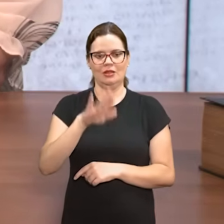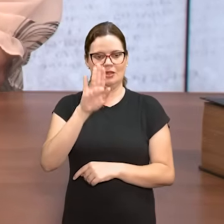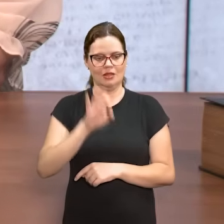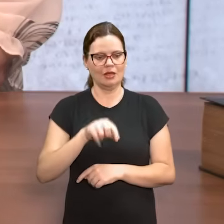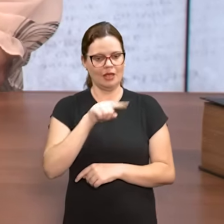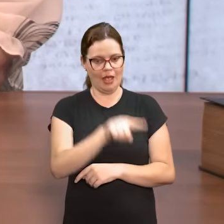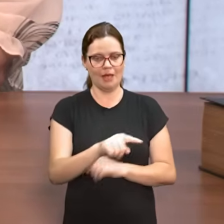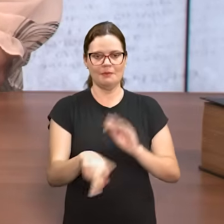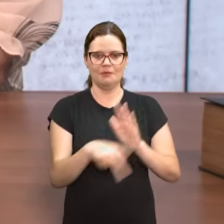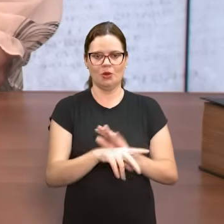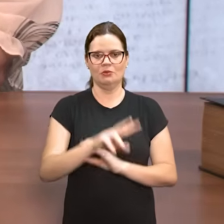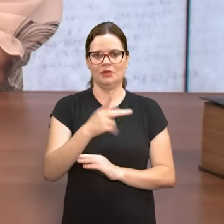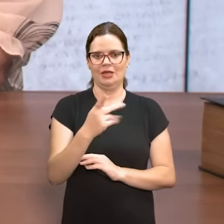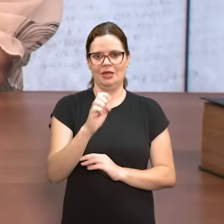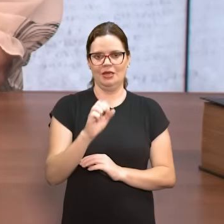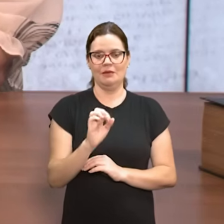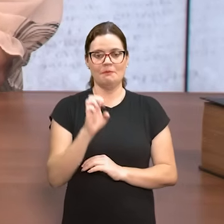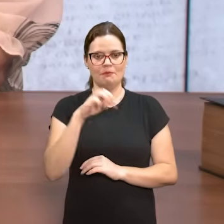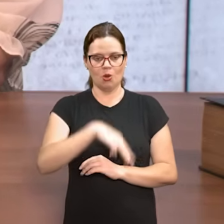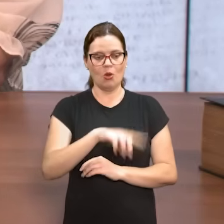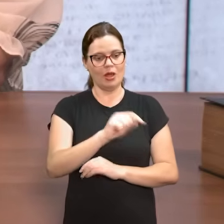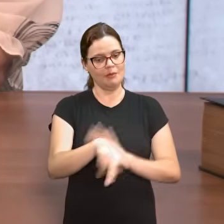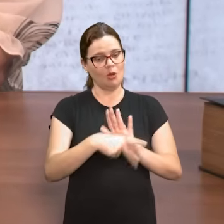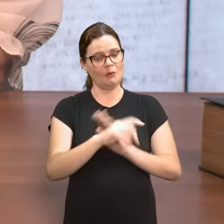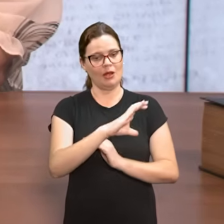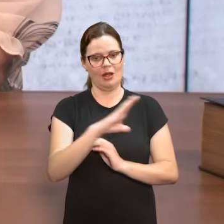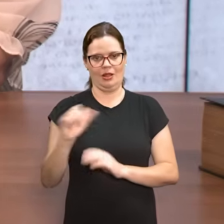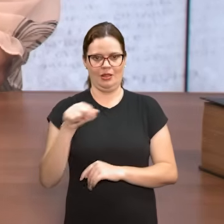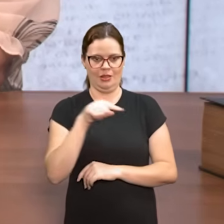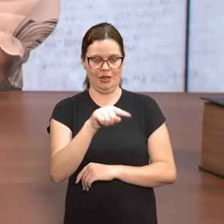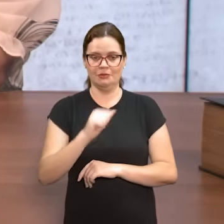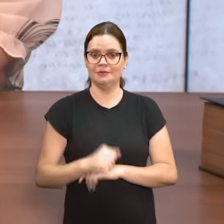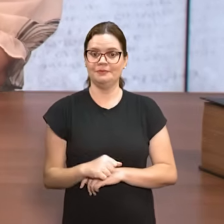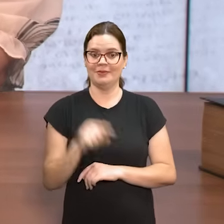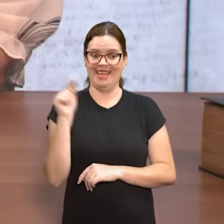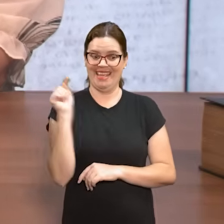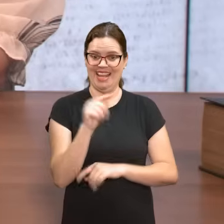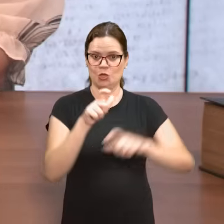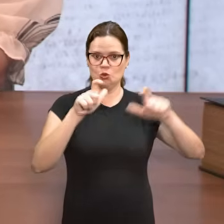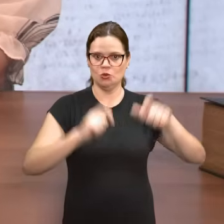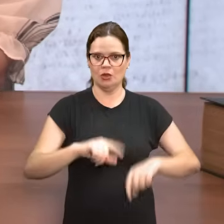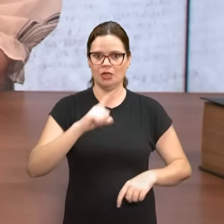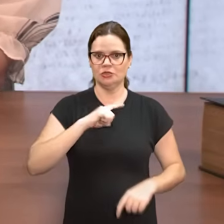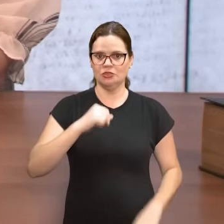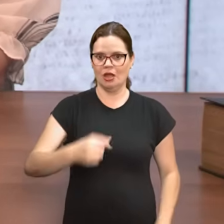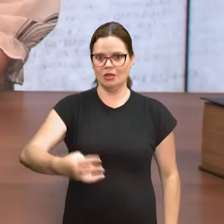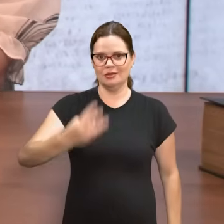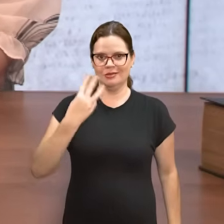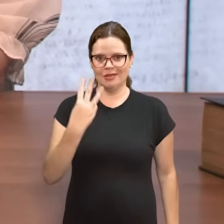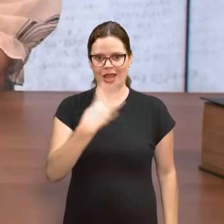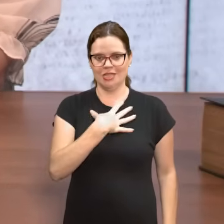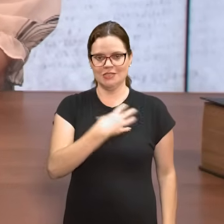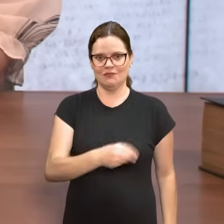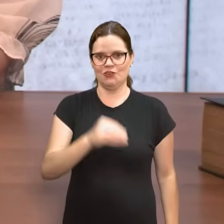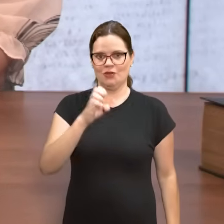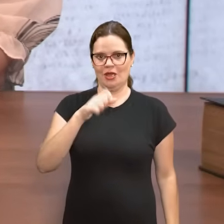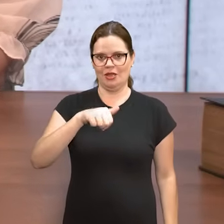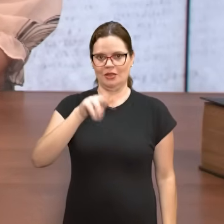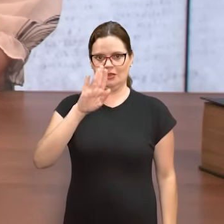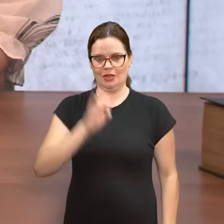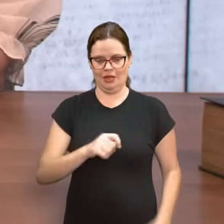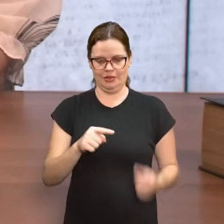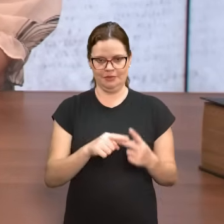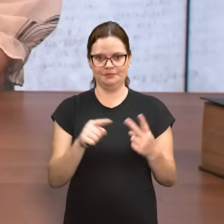é Hebrom. E expeliu Calebe dali os 3 filhos de Enaque,